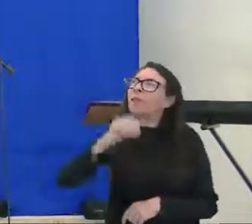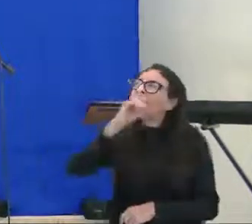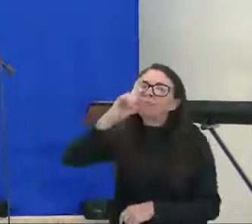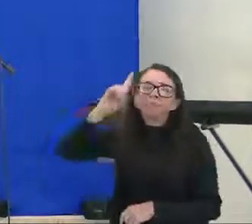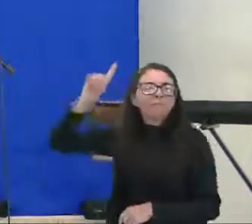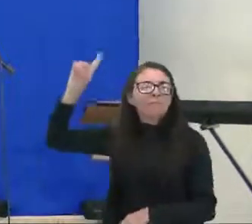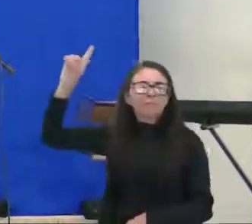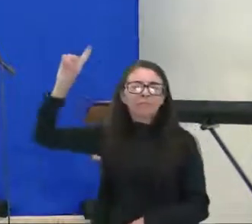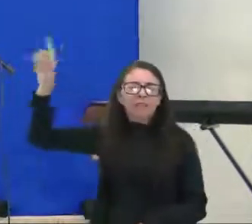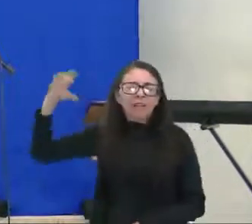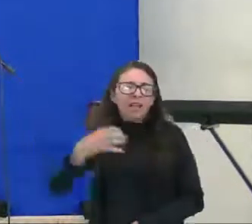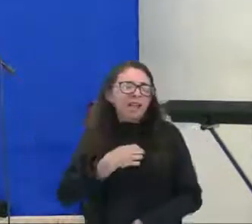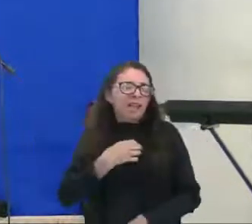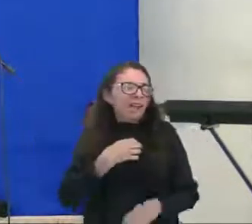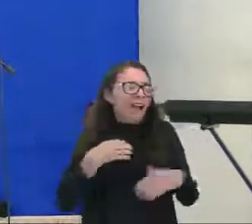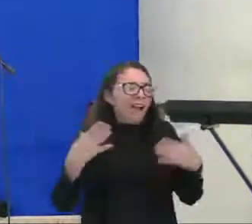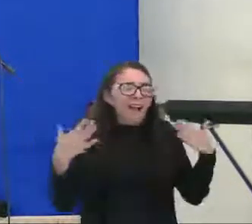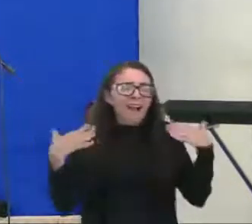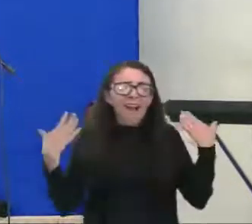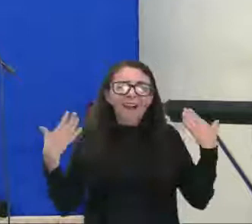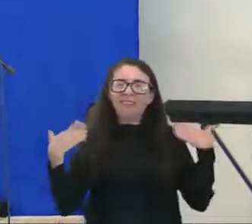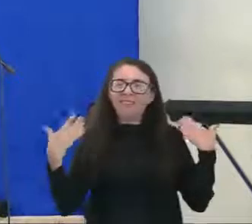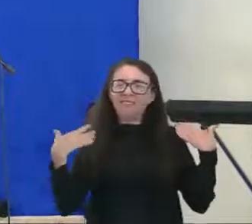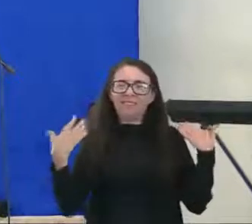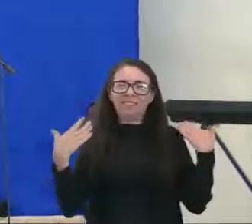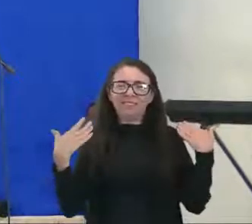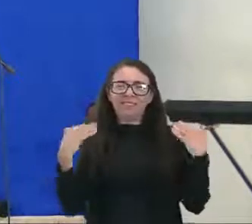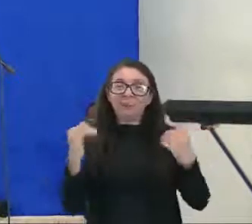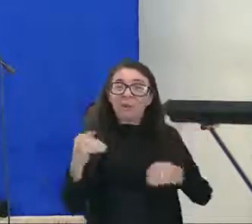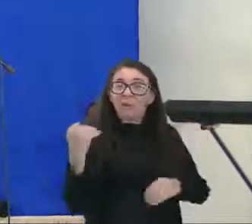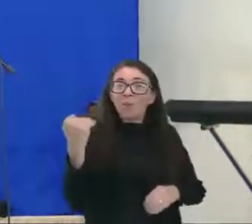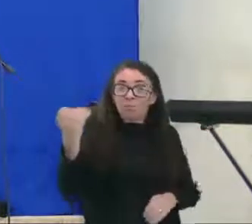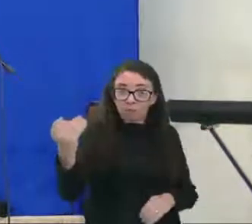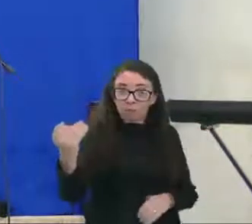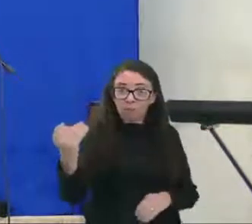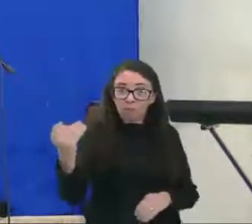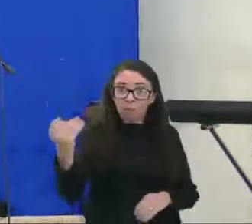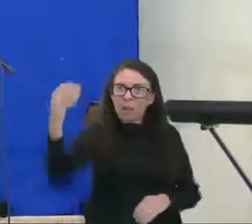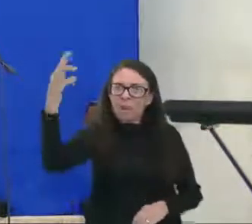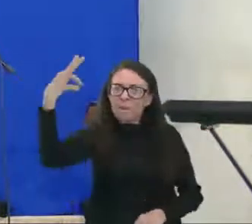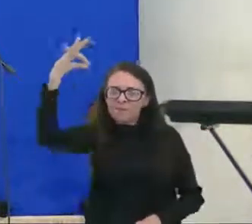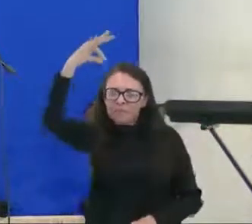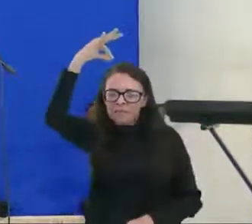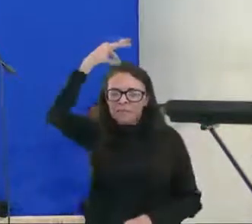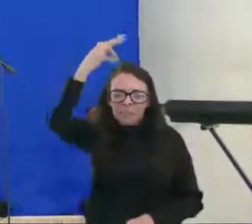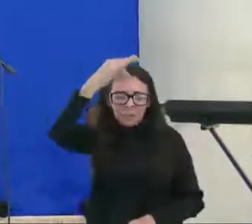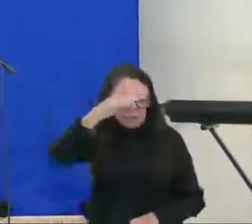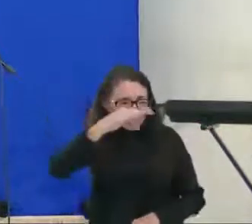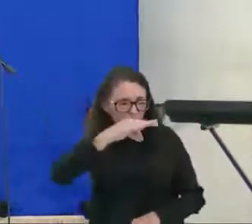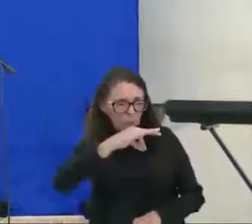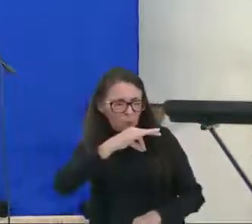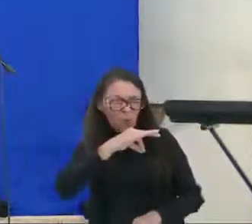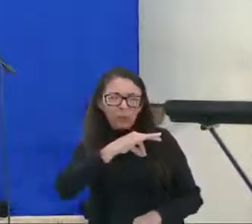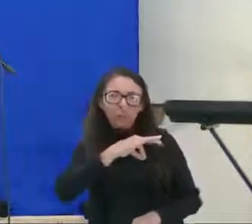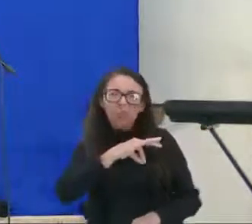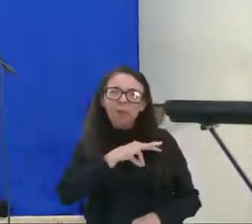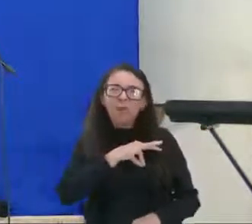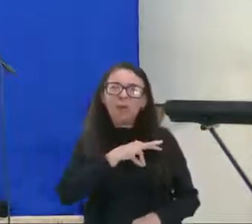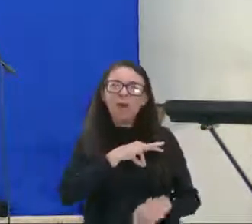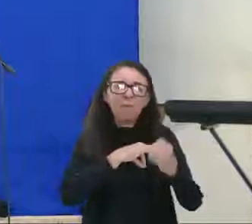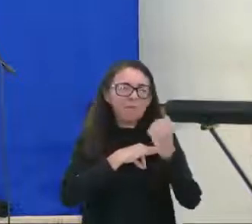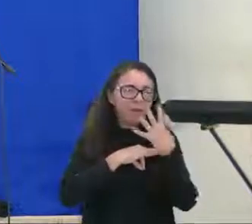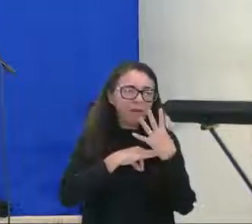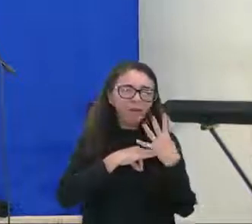é a ação dele. E a glória tem que ser do Espírito, não minha. A glória tem que ser do Espírito e não